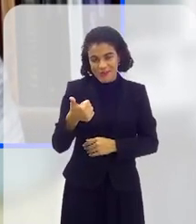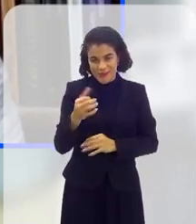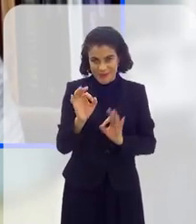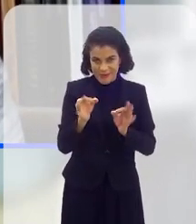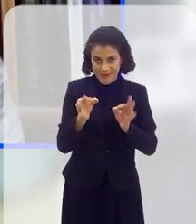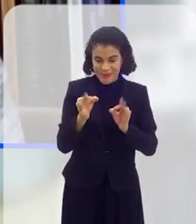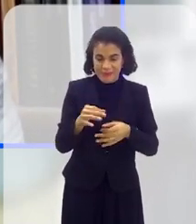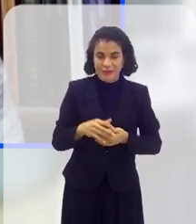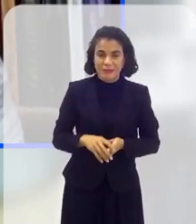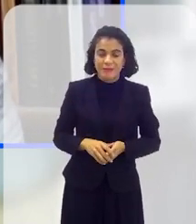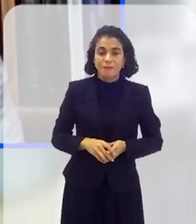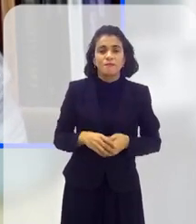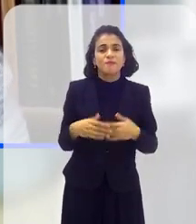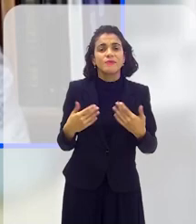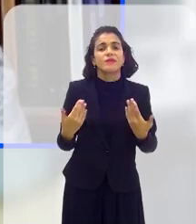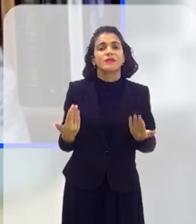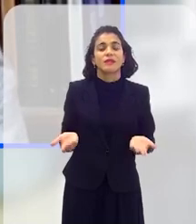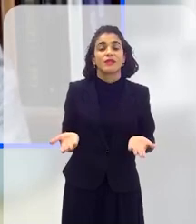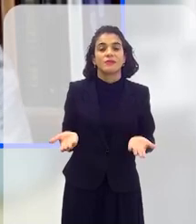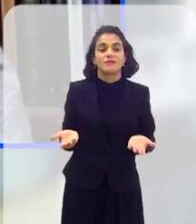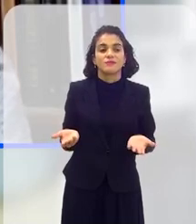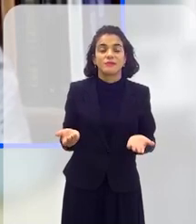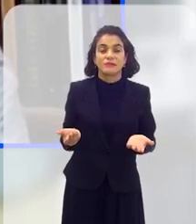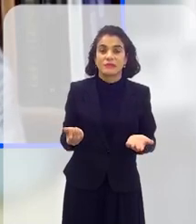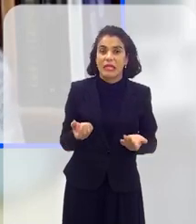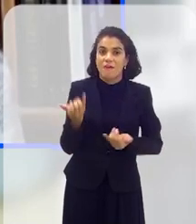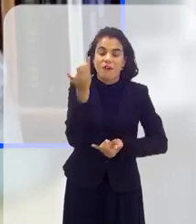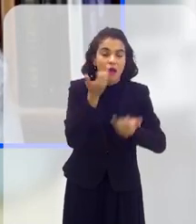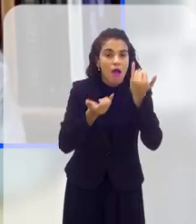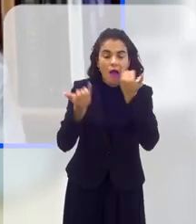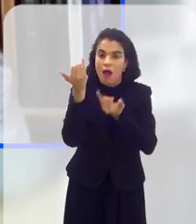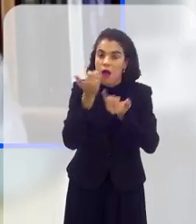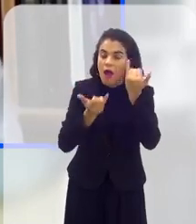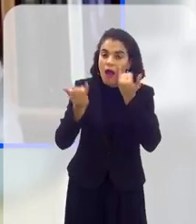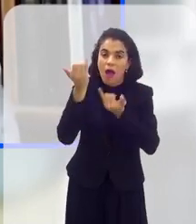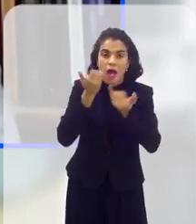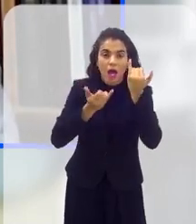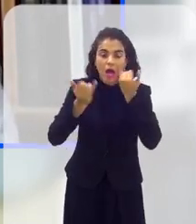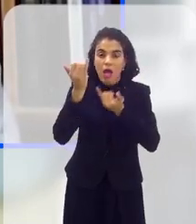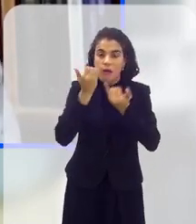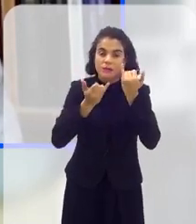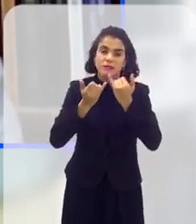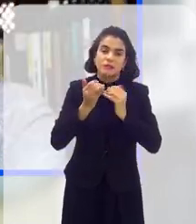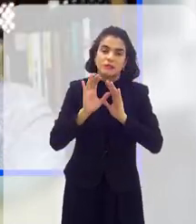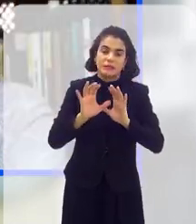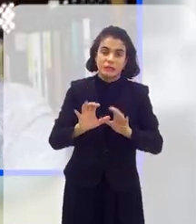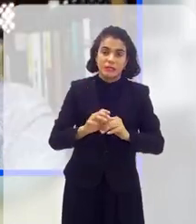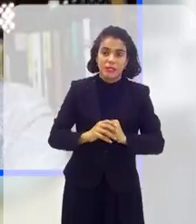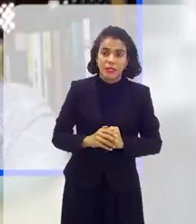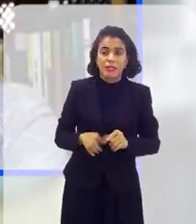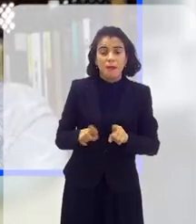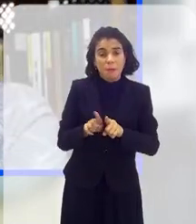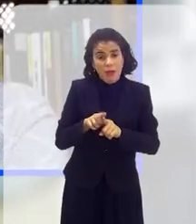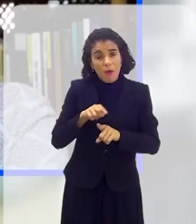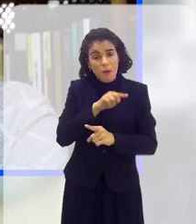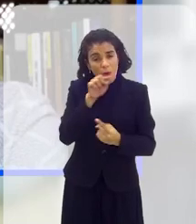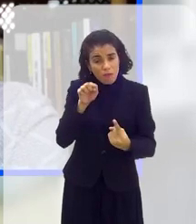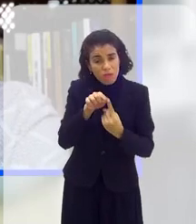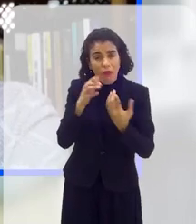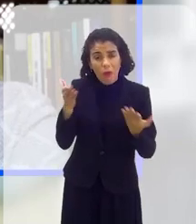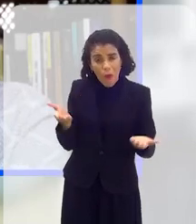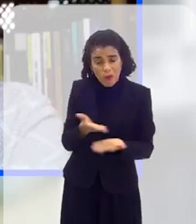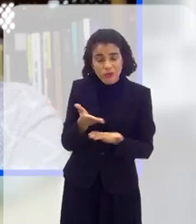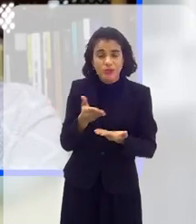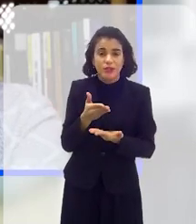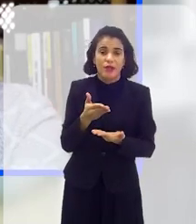século 21, né? Então, essa quantidade de informação vem dessa forma. E o que